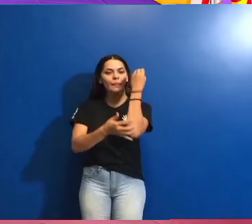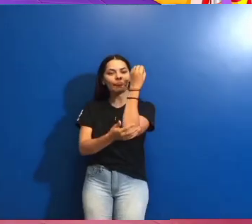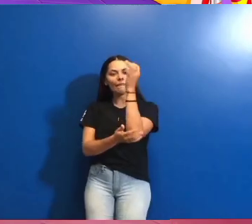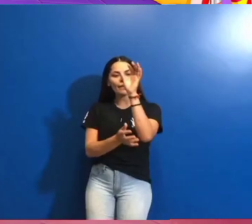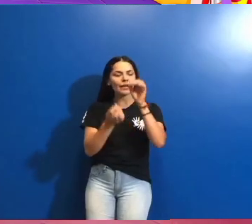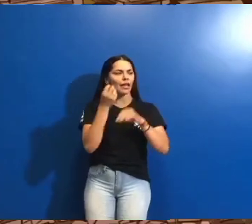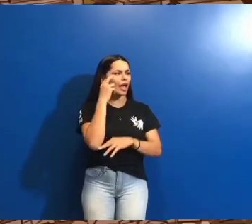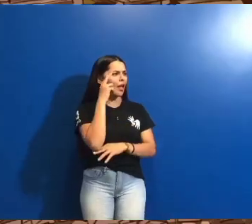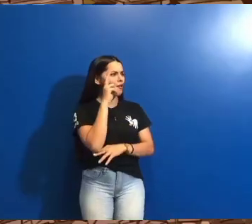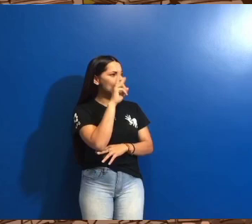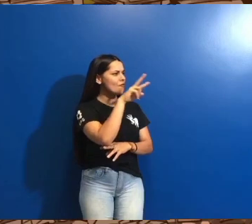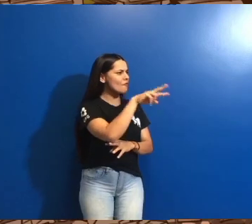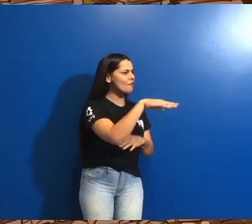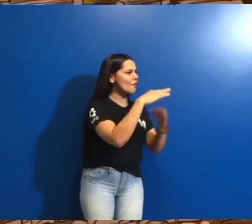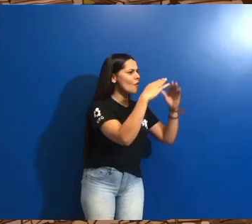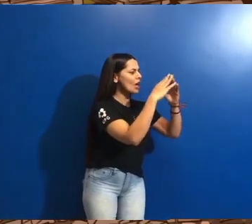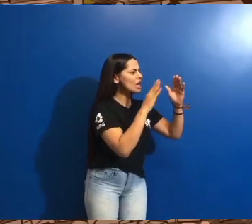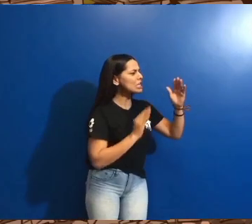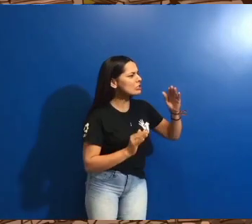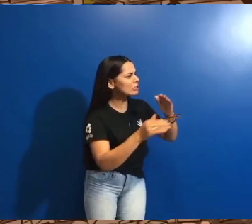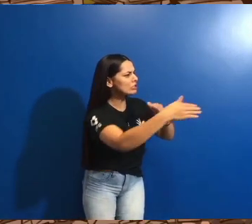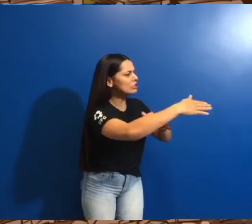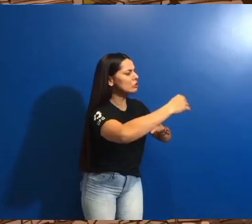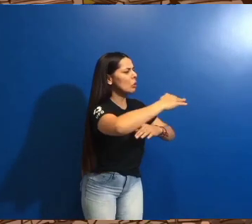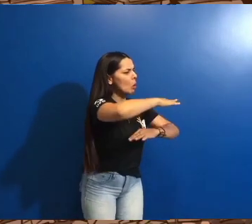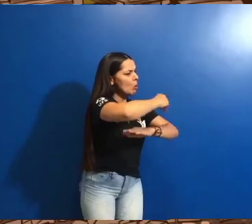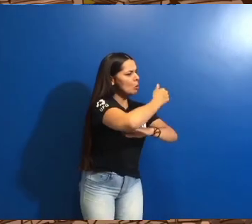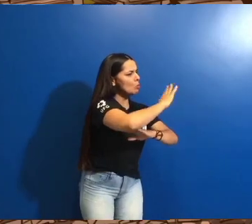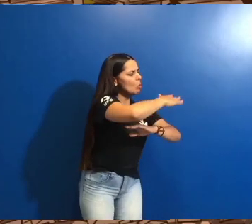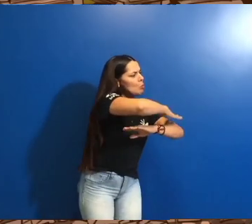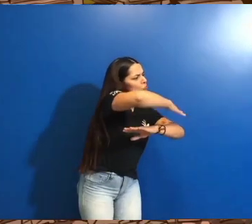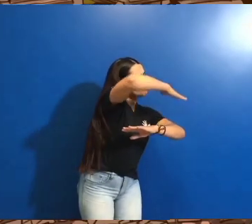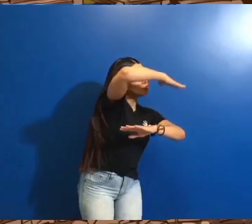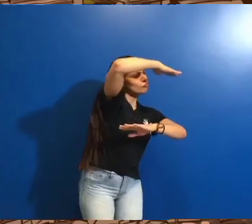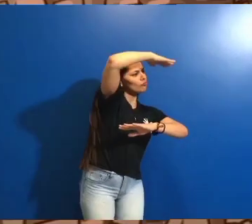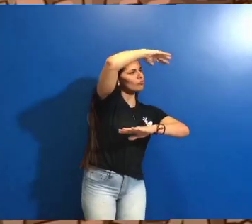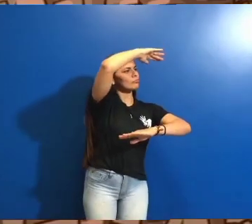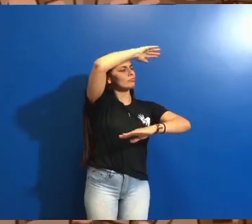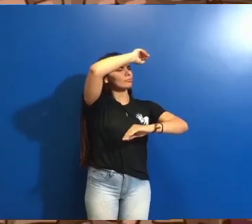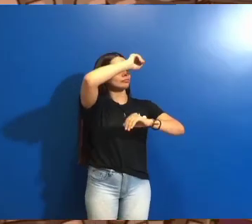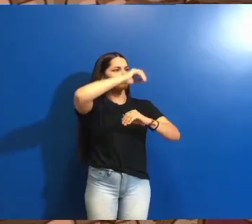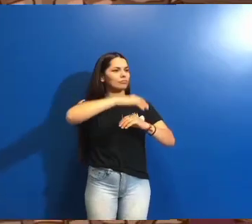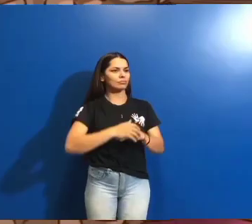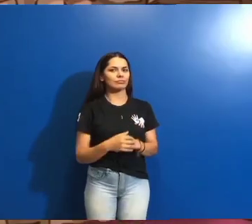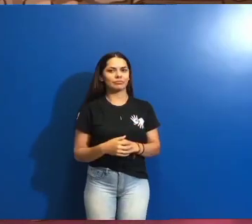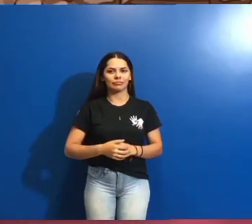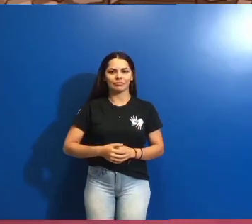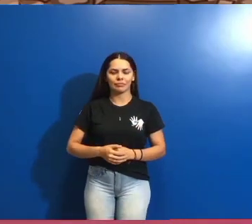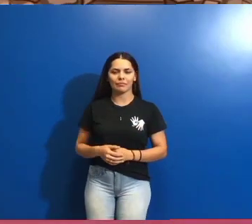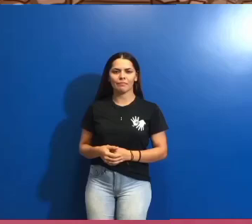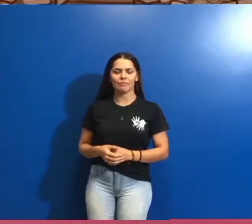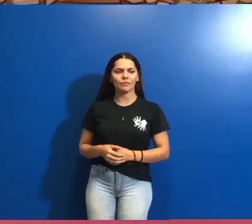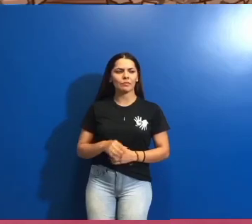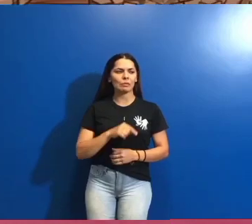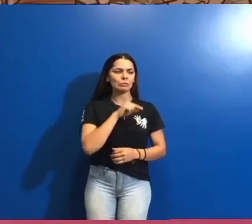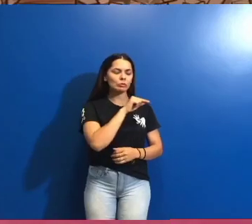Enquanto João se dirigia para a floresta, viu no fundo da casa pilhas de troncos empilhados.